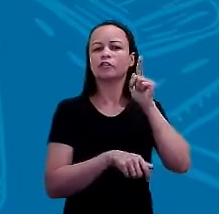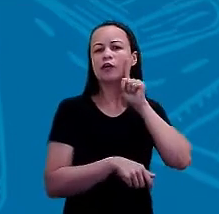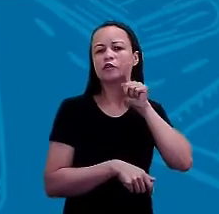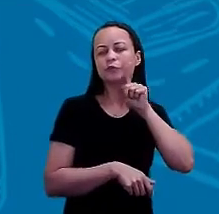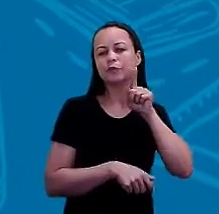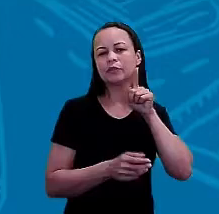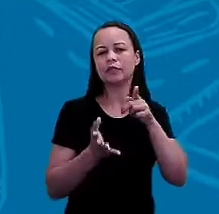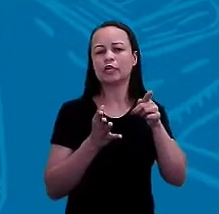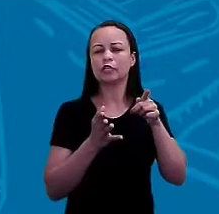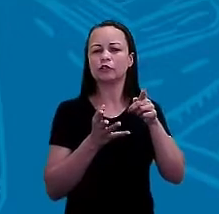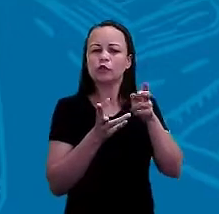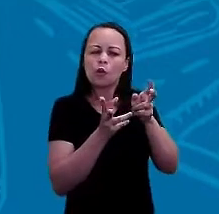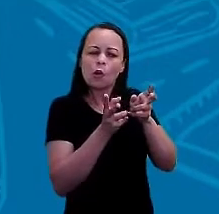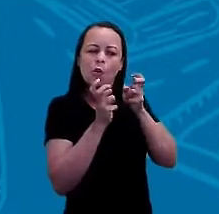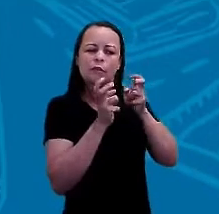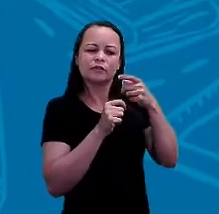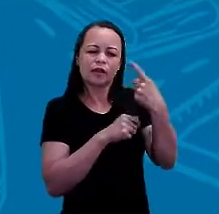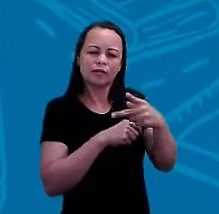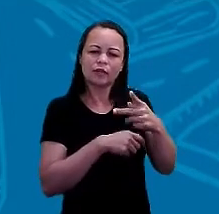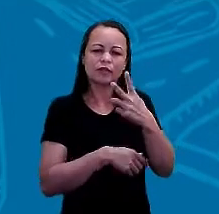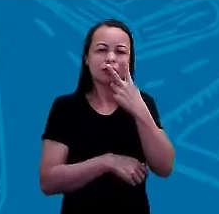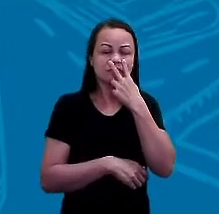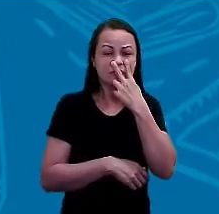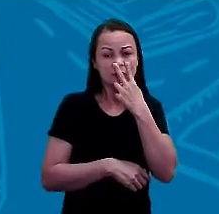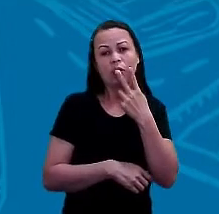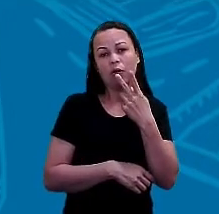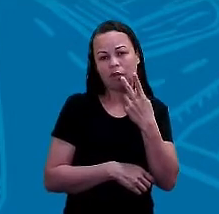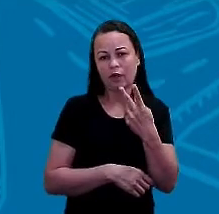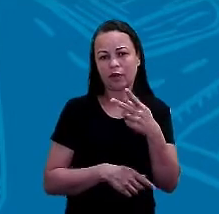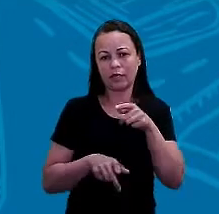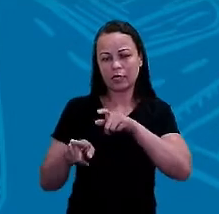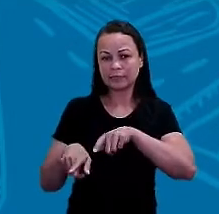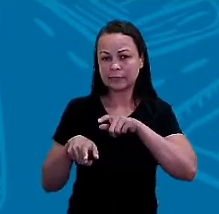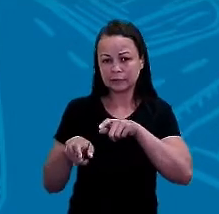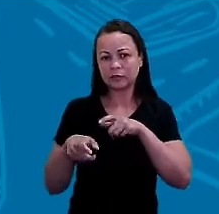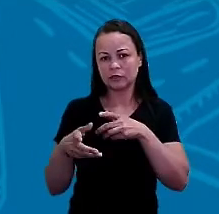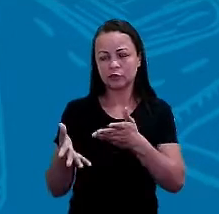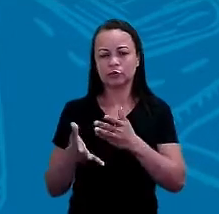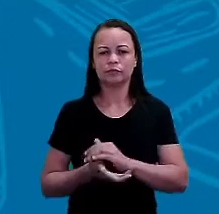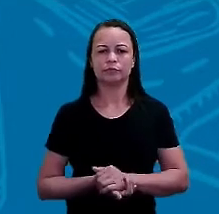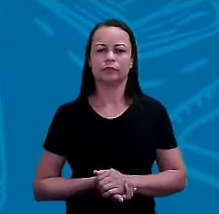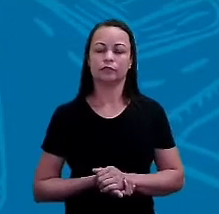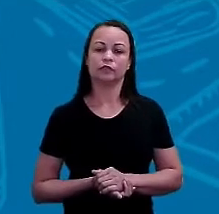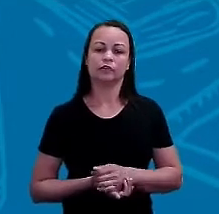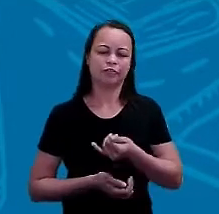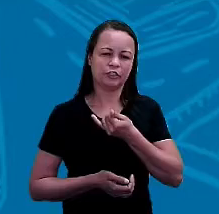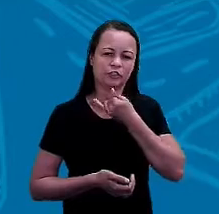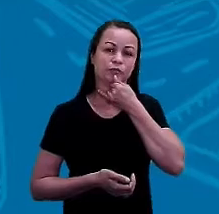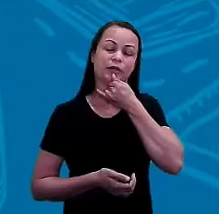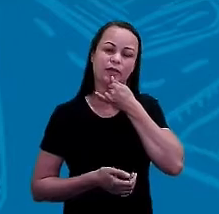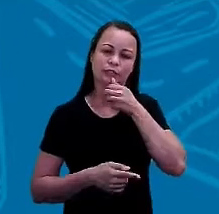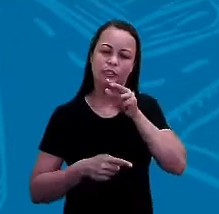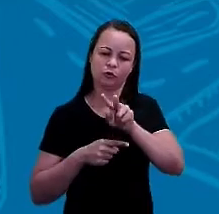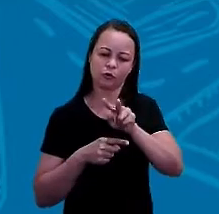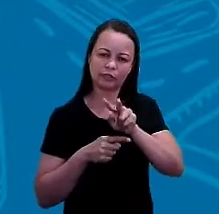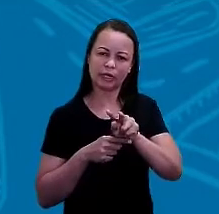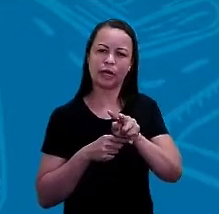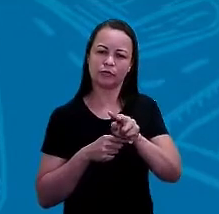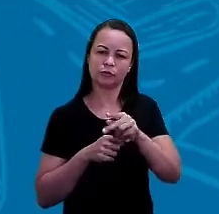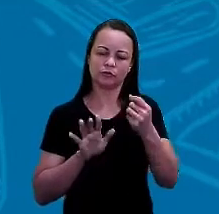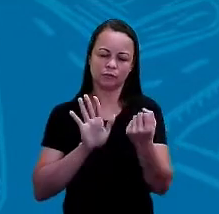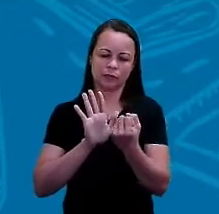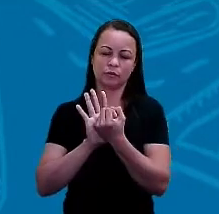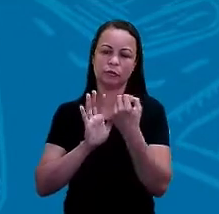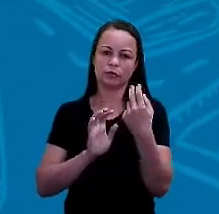município, notar o Engenho Galileia. Infelizmente, a preservação desse patrimônio, dessa